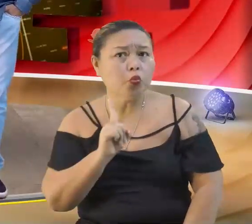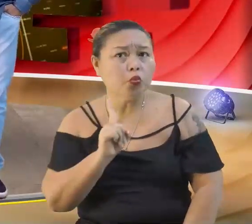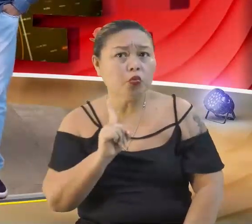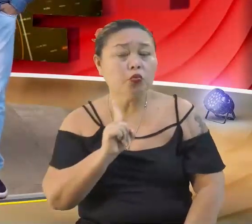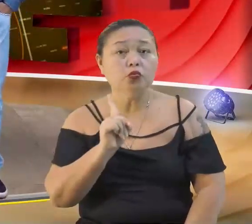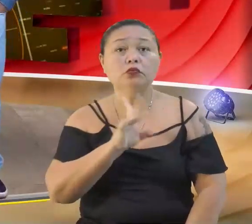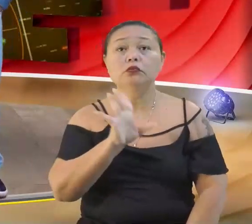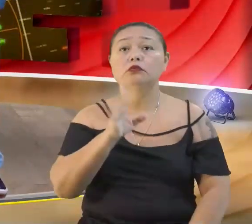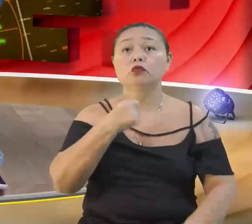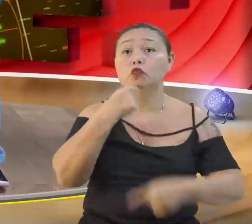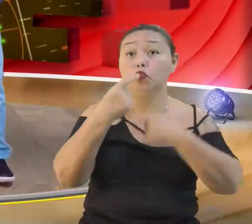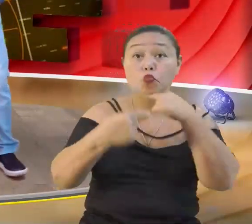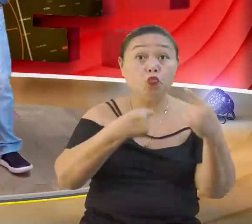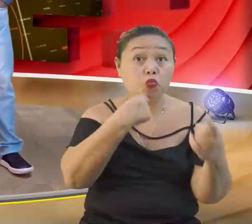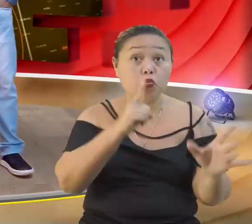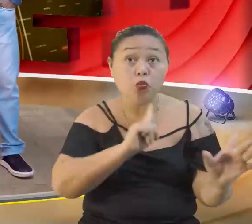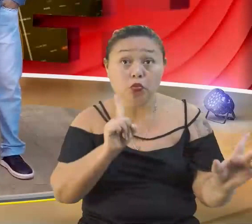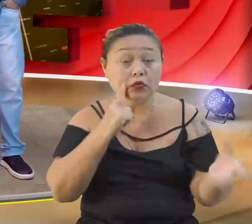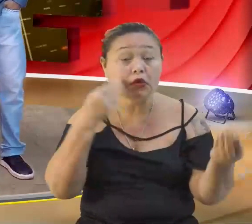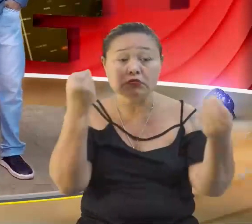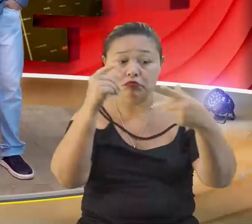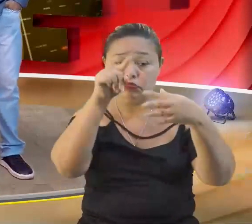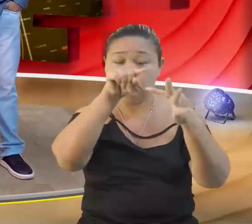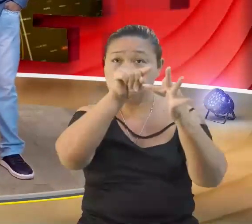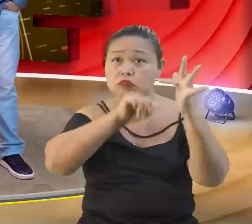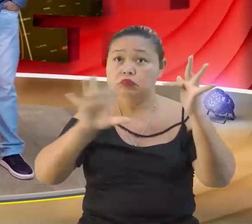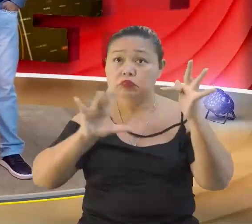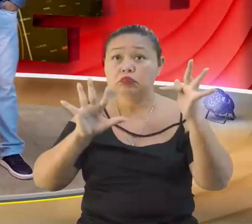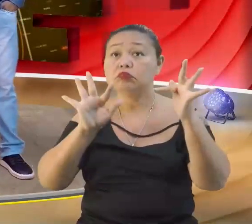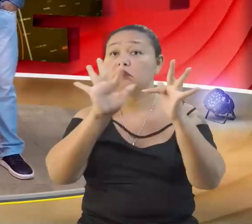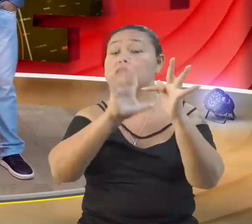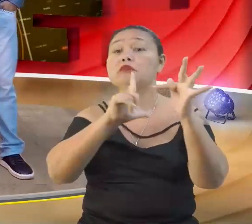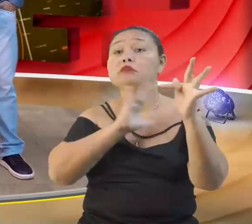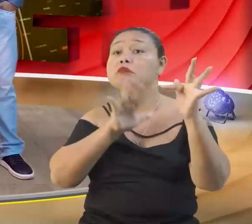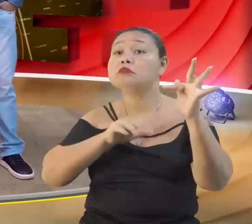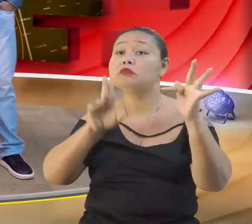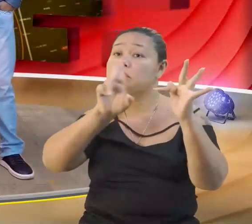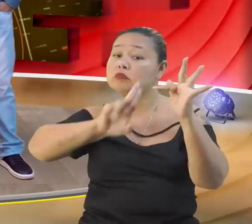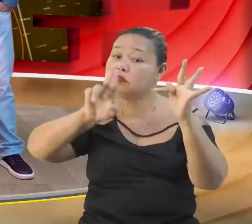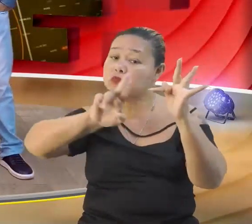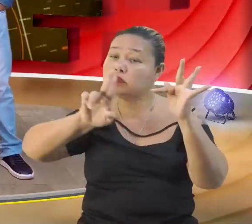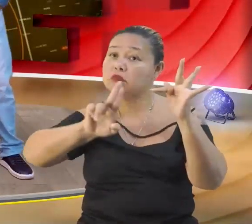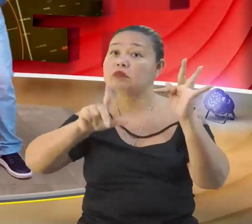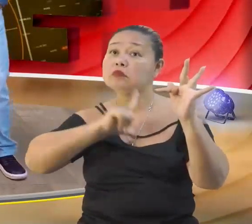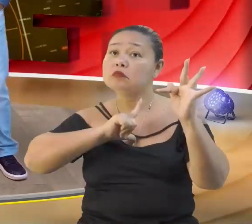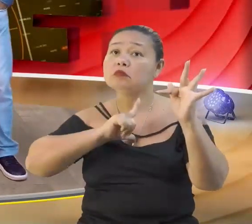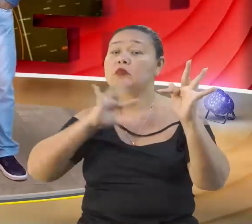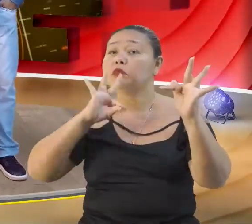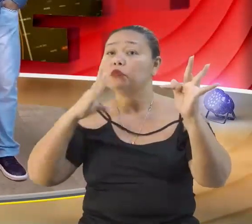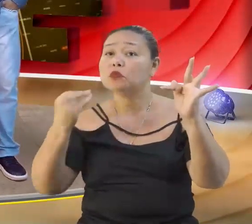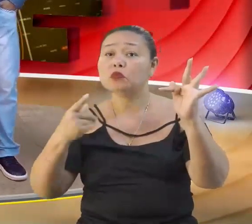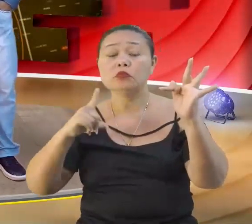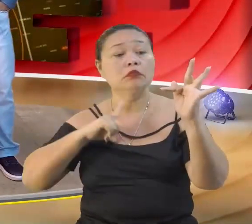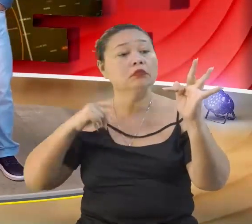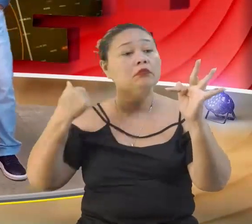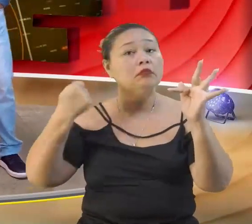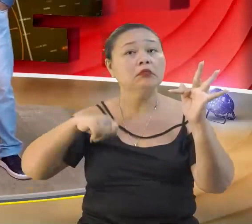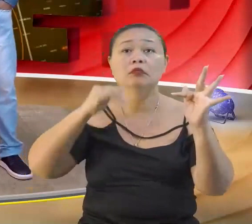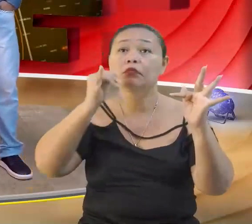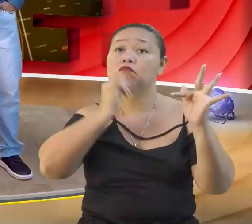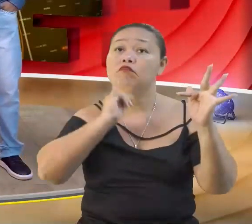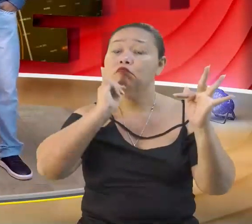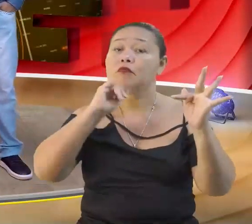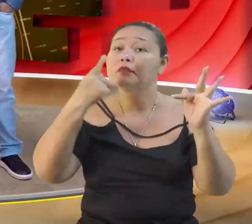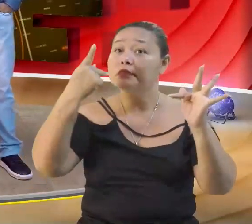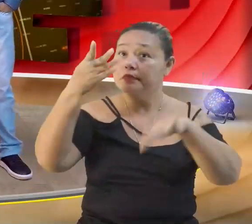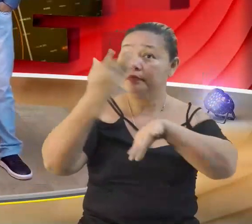tranquilo. A parte de colocar os pontos no gráfico, a parte de função e a aplicação da função, né? Toda vez a gente traz um exemplo prático